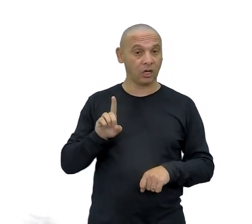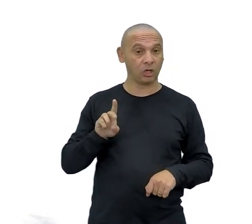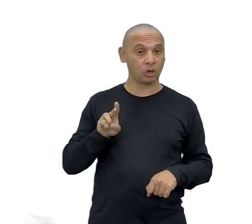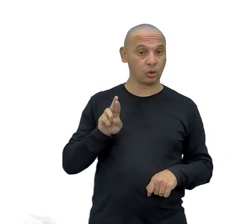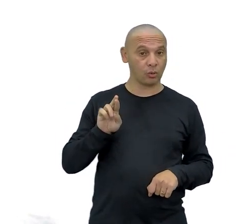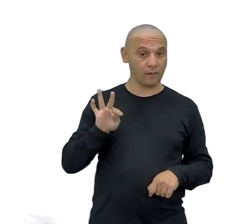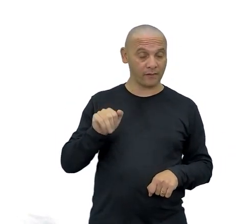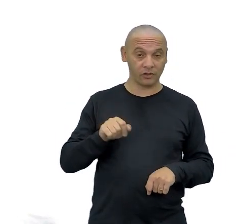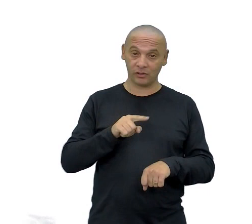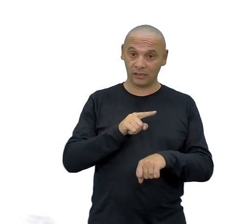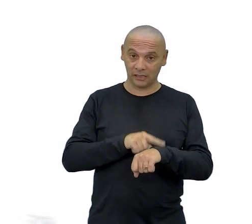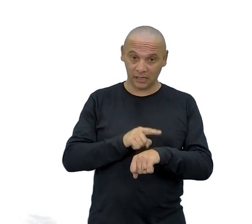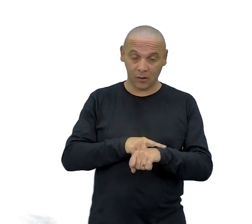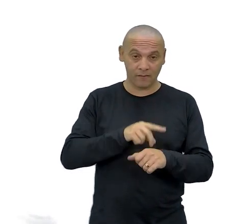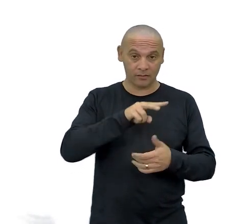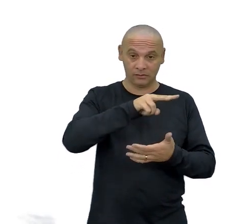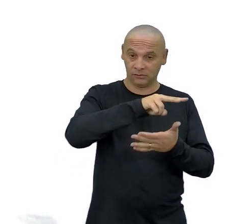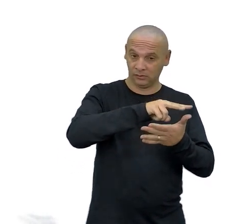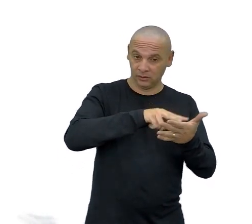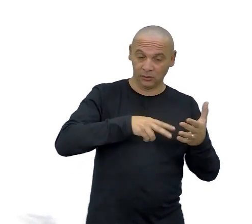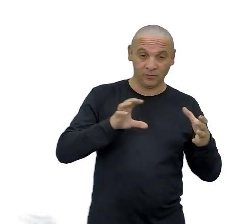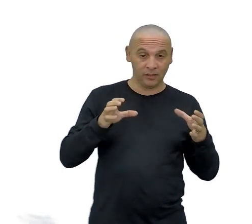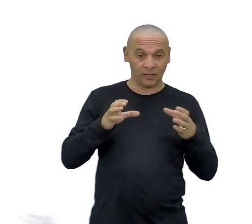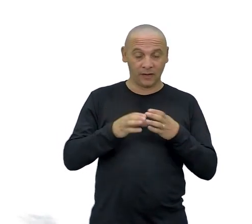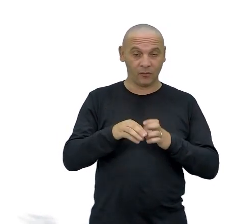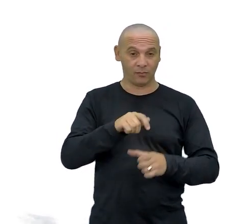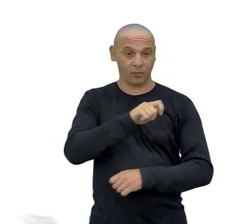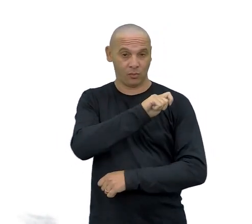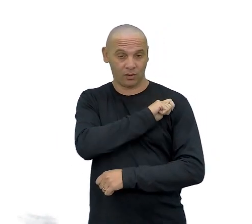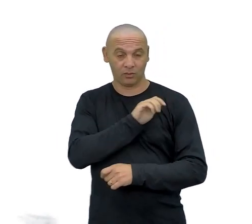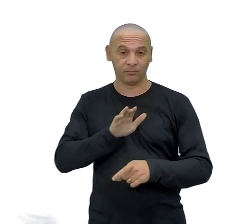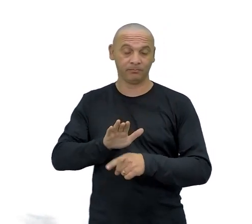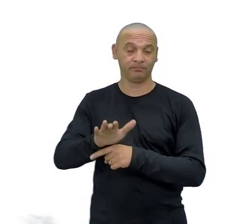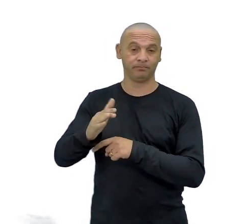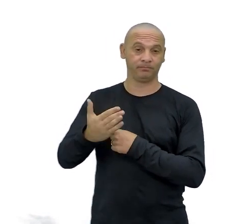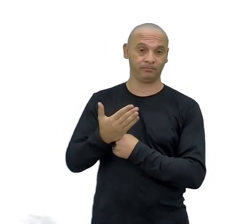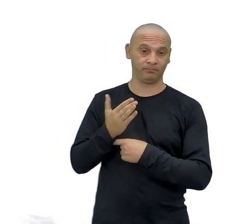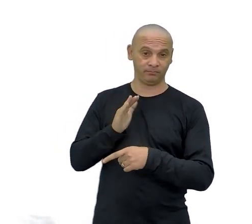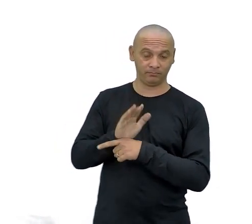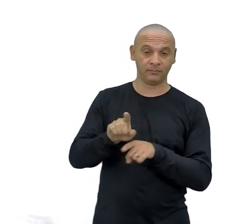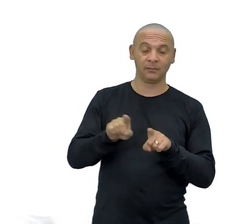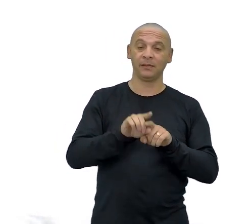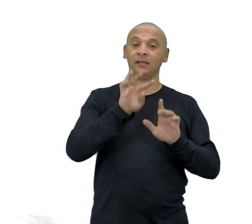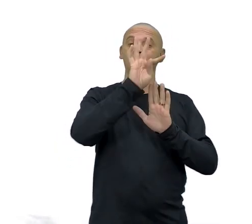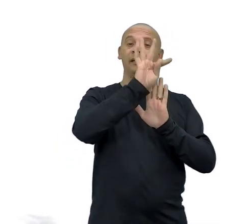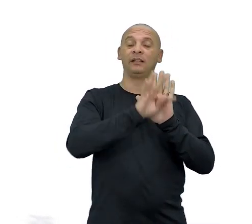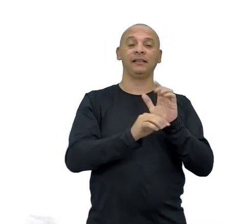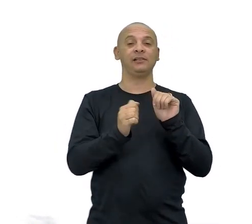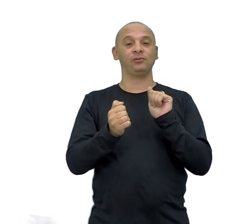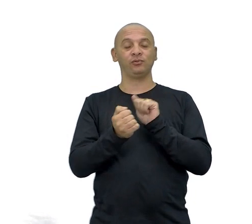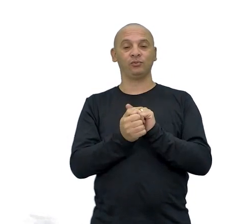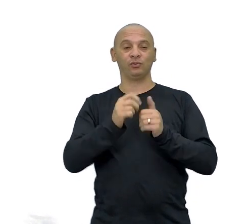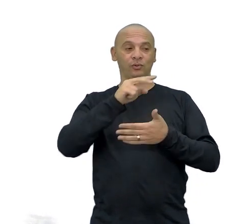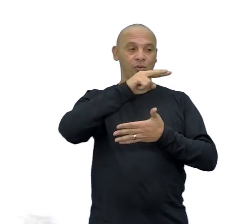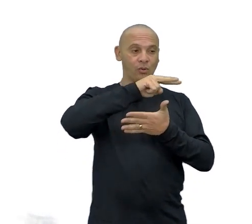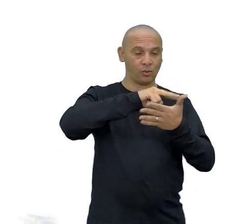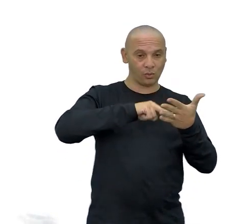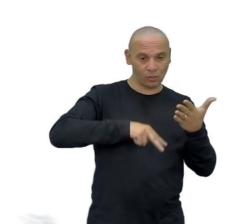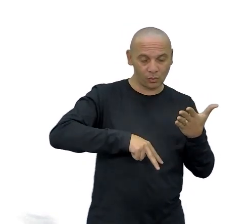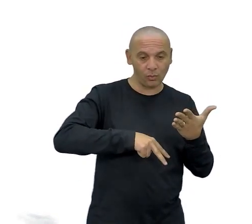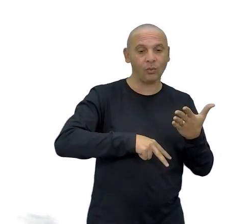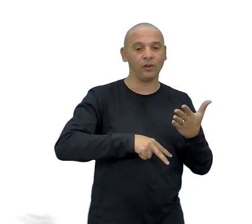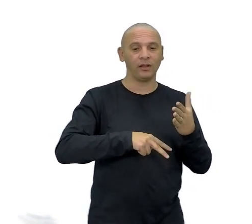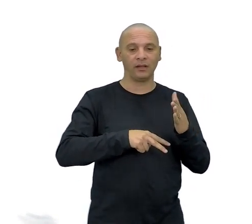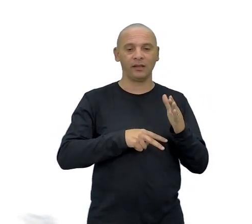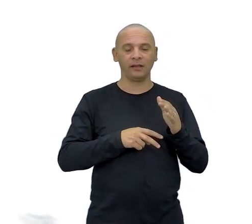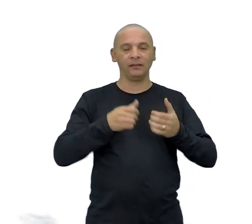leitura, né? A leitura coletiva e colaborativa com os alunos, leia esse texto junto com eles, façam as